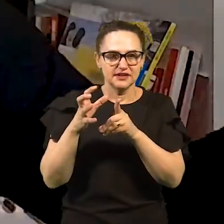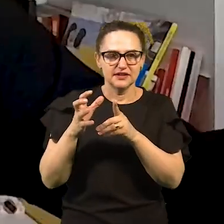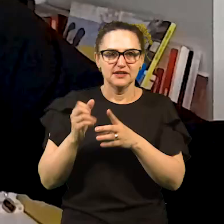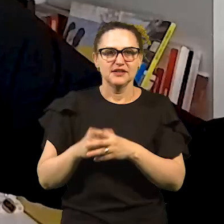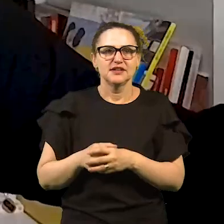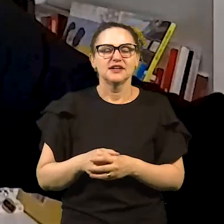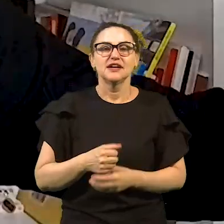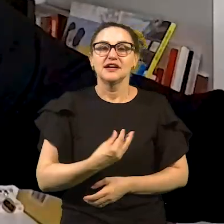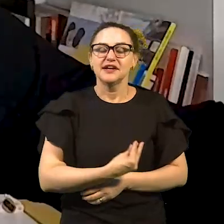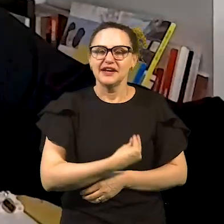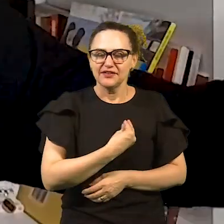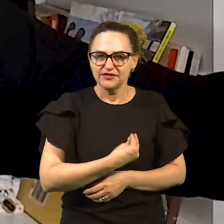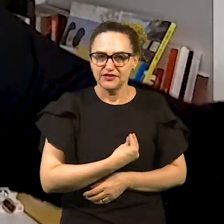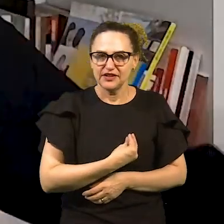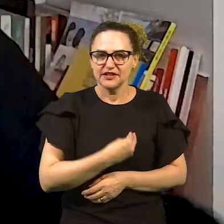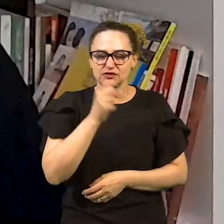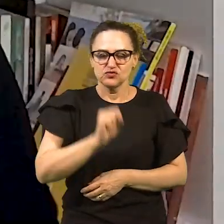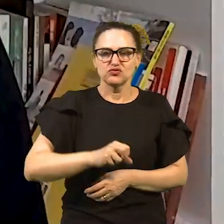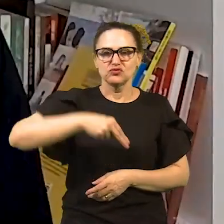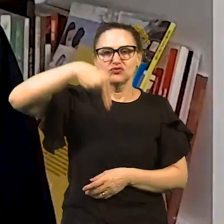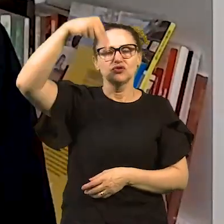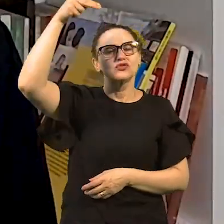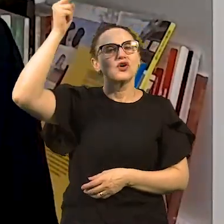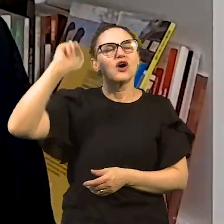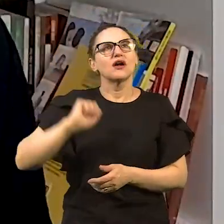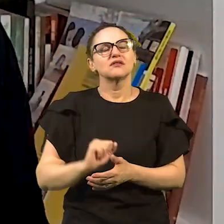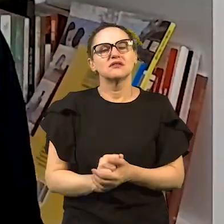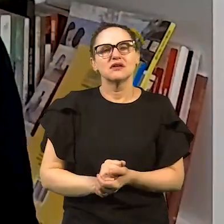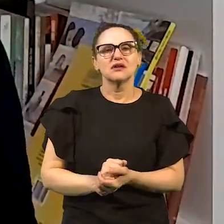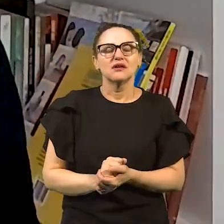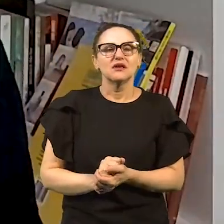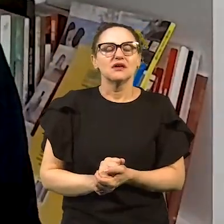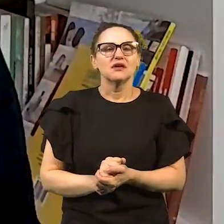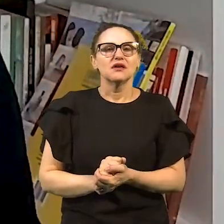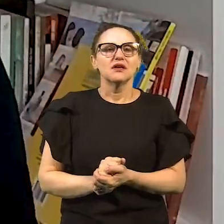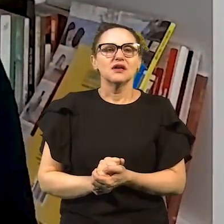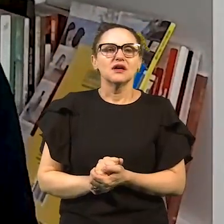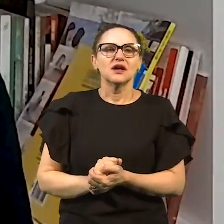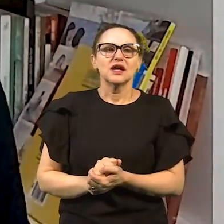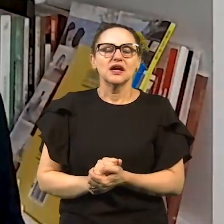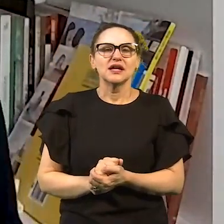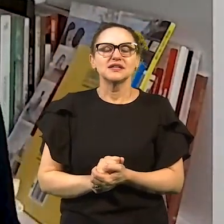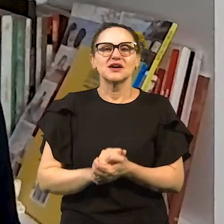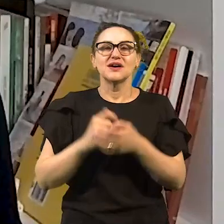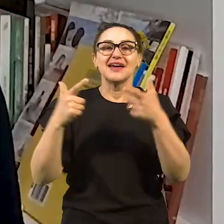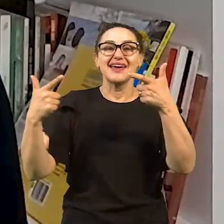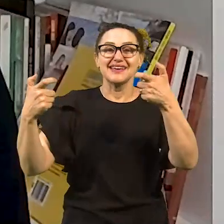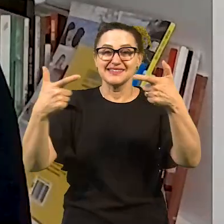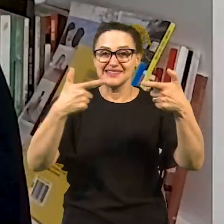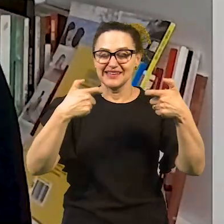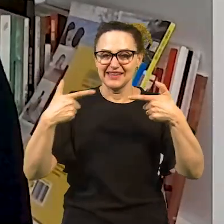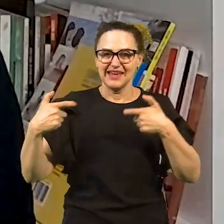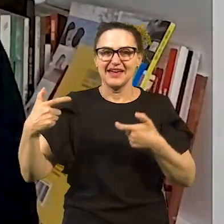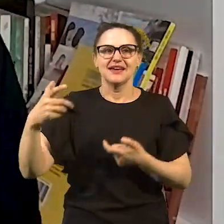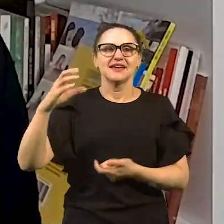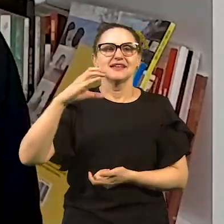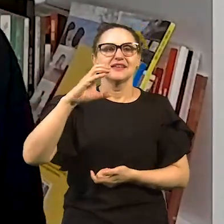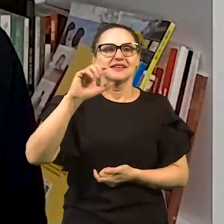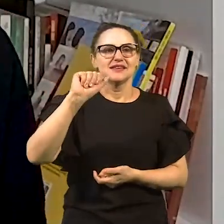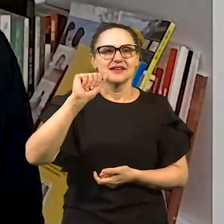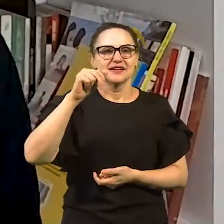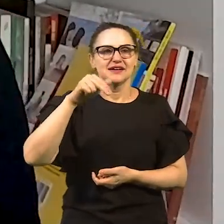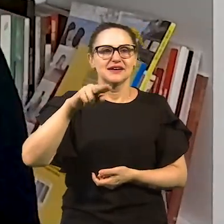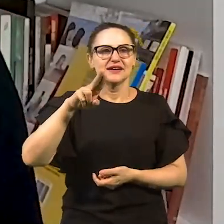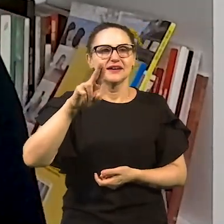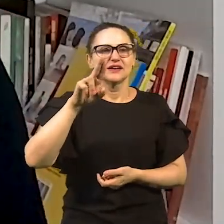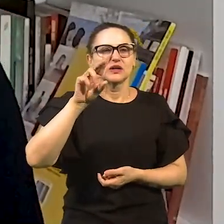nesse senhor de tropiadas, né? Que é o Blau Nunes, e a Guerra de Canudos, então, que vai mover um número enorme